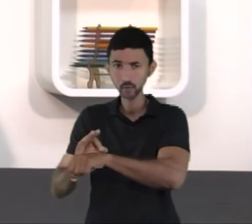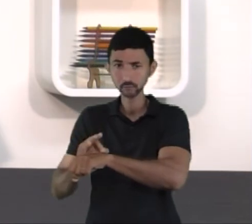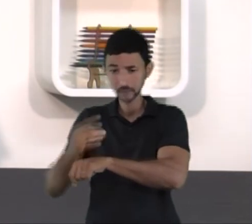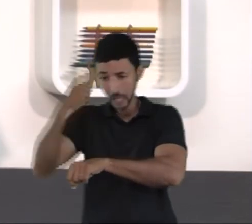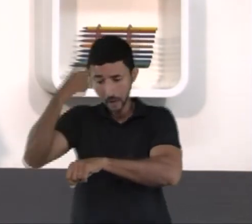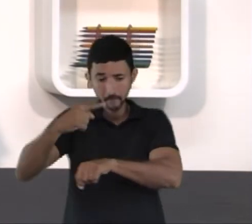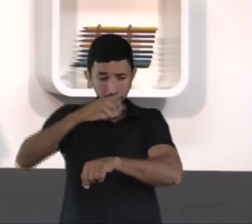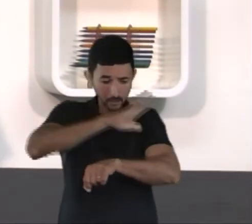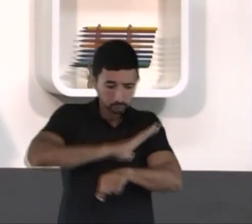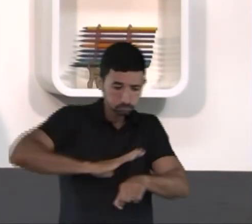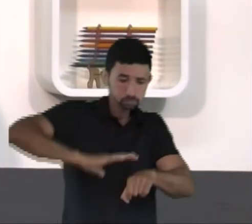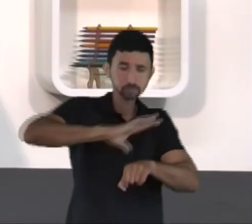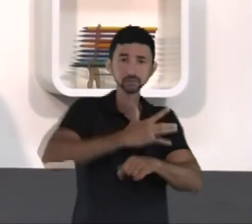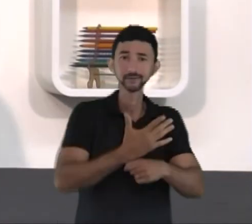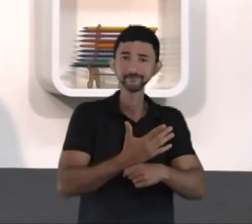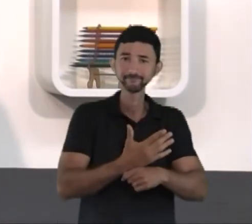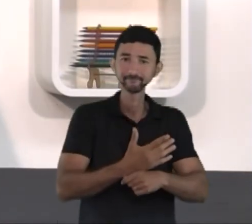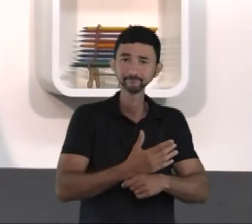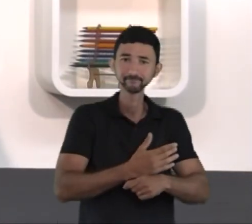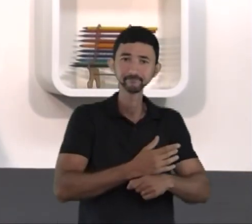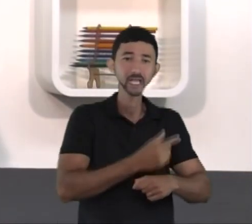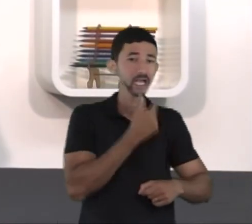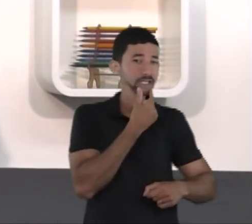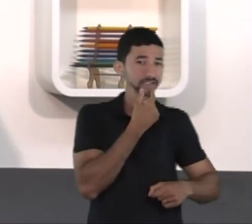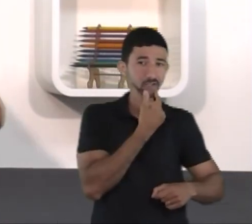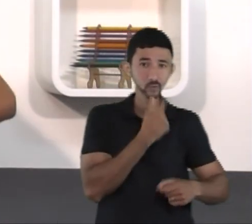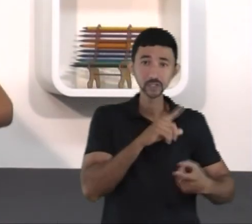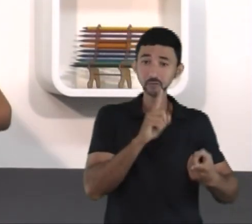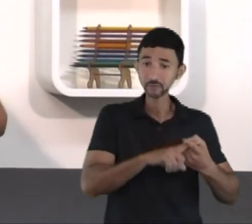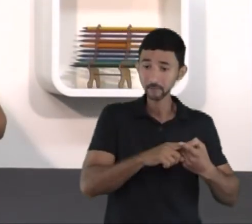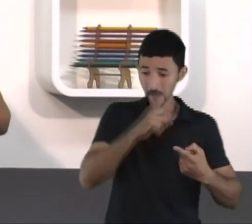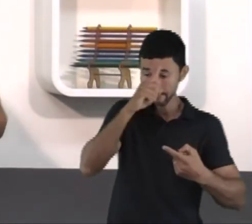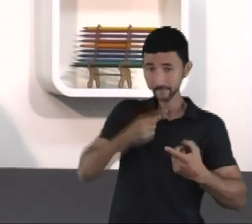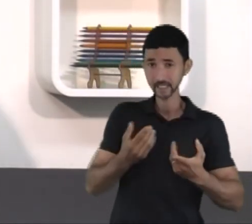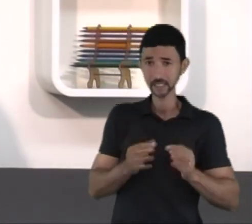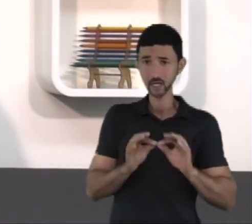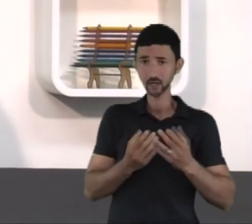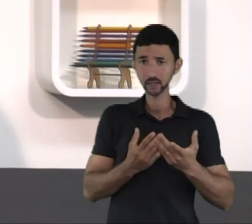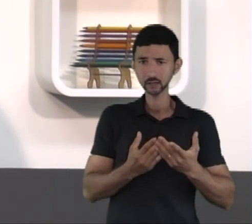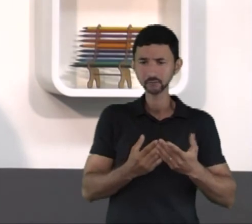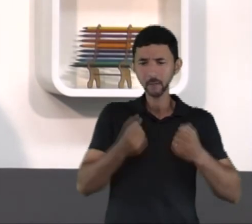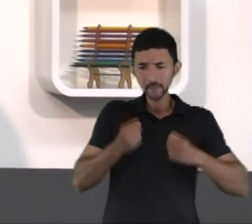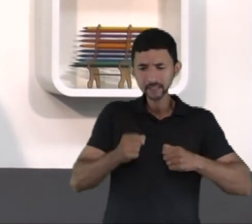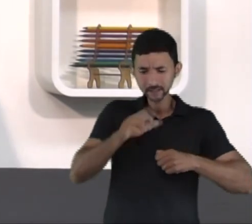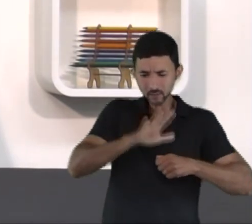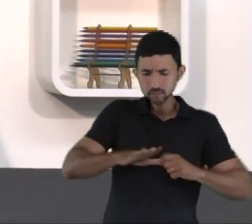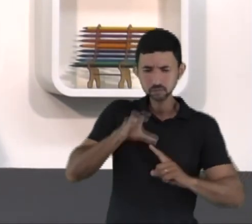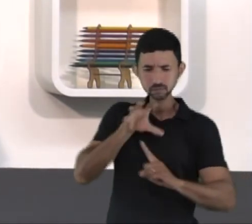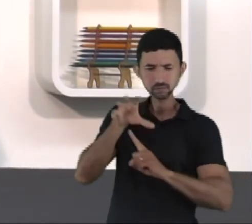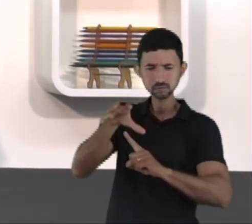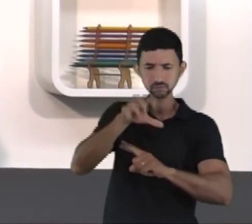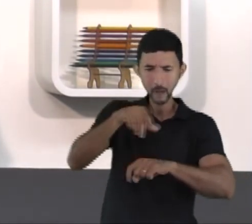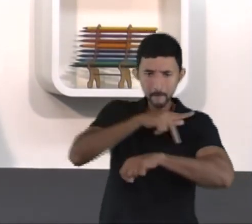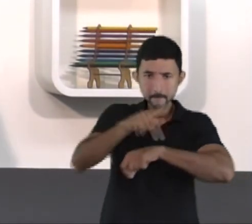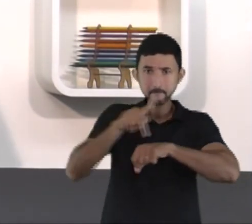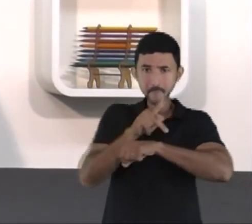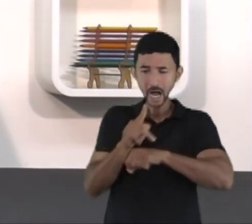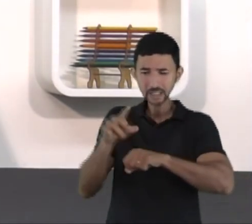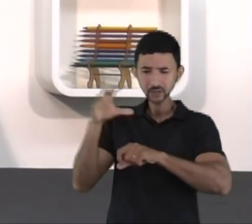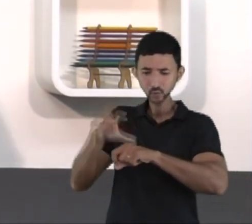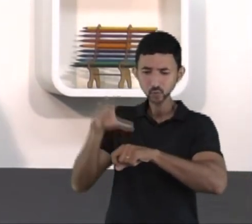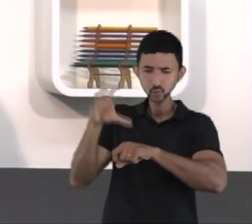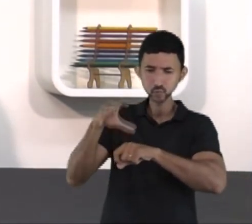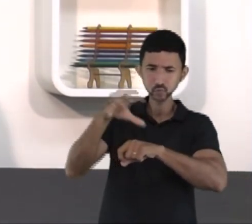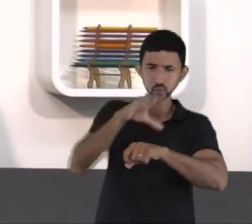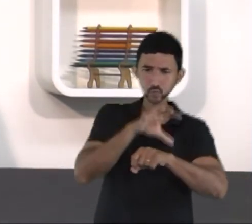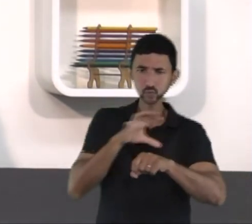mundo. A mesma coisa os Estados Unidos pensavam. Ora, eu preciso obter mais áreas de influências que a União Soviética, ou seja, se mais países